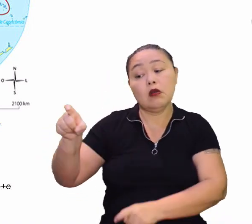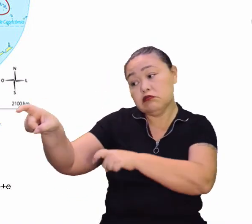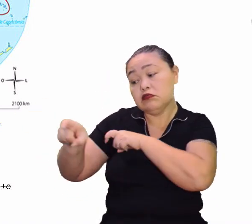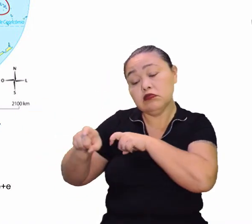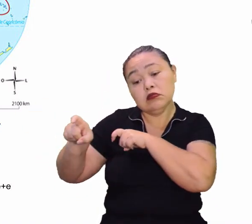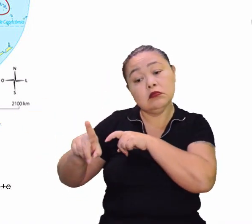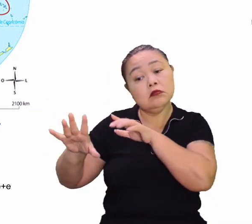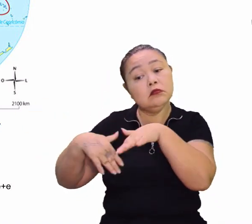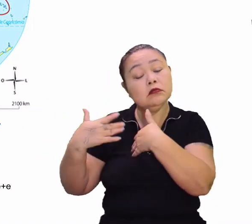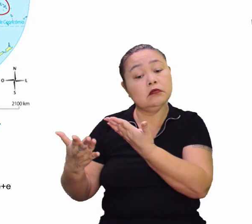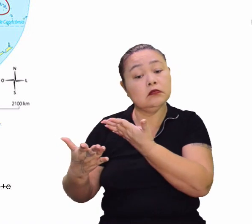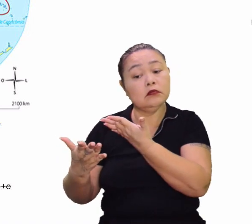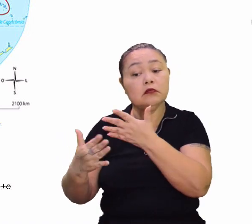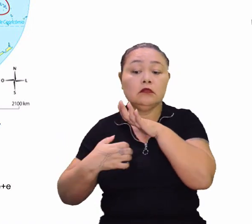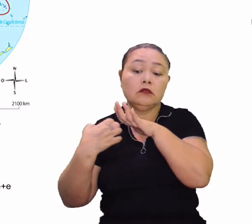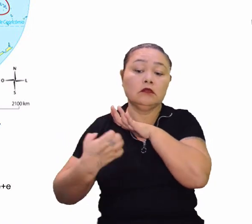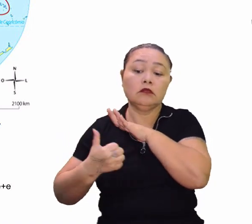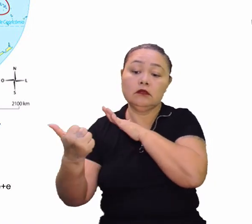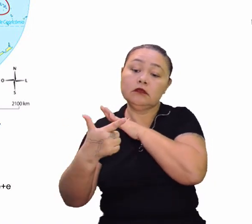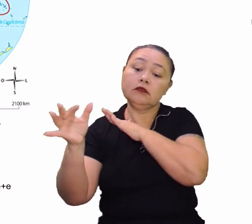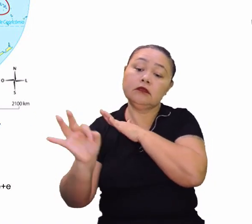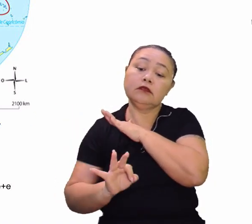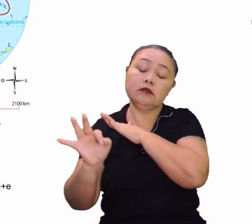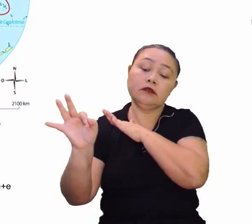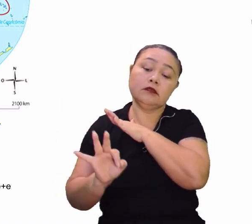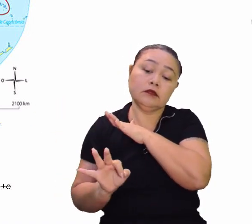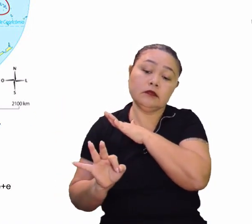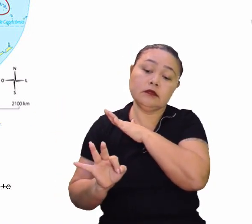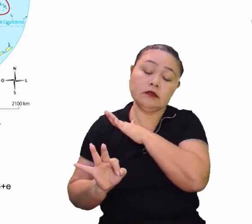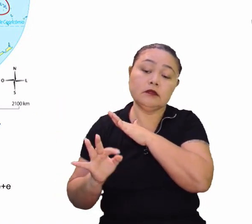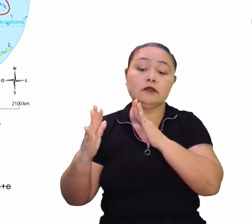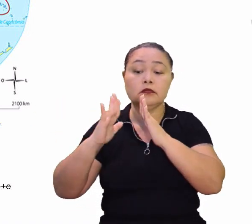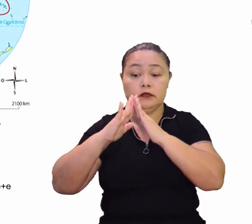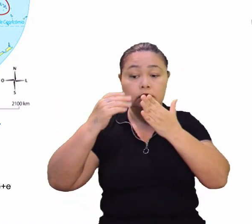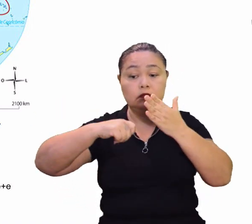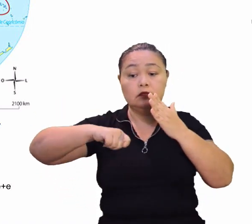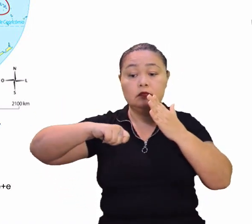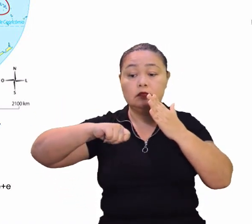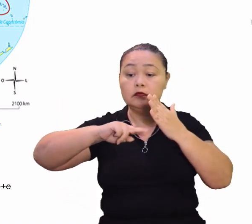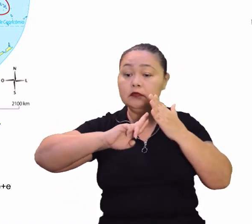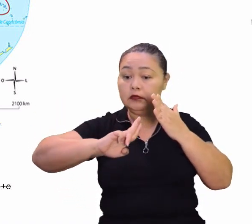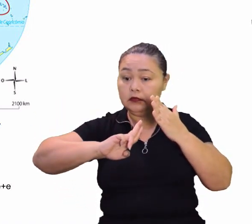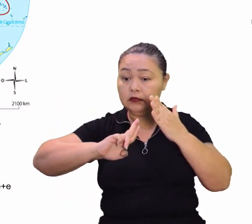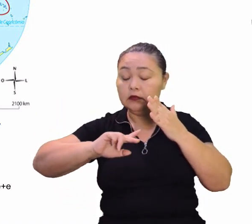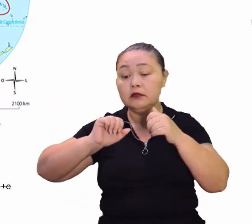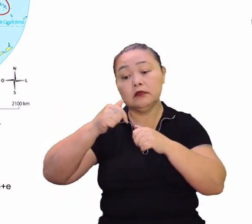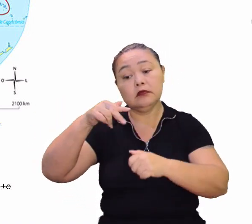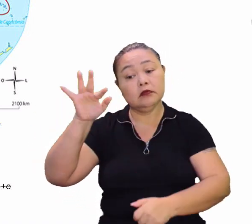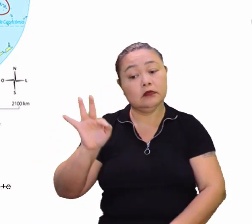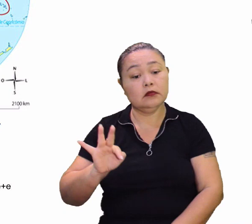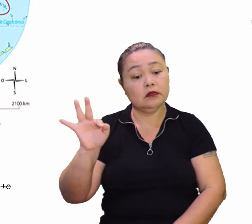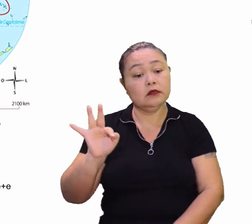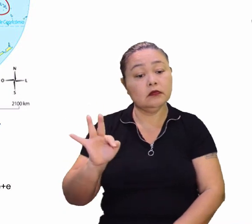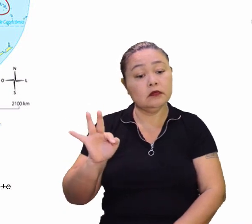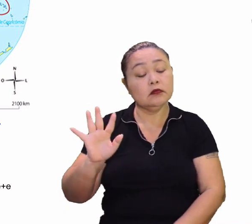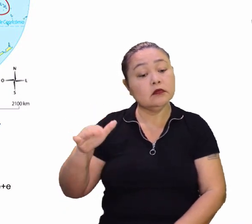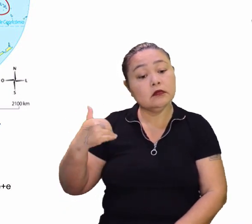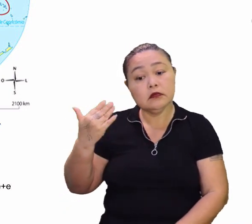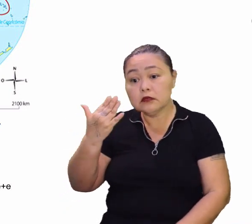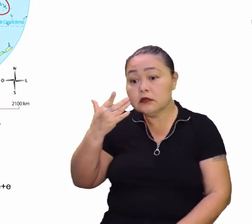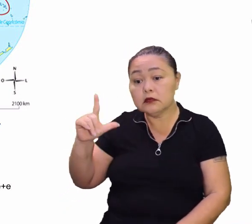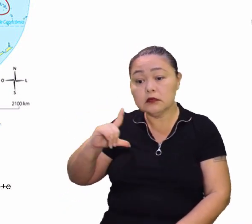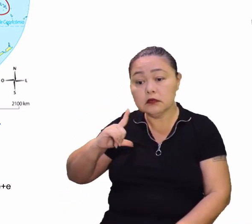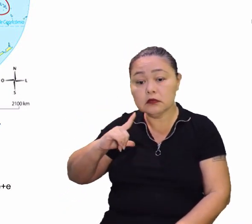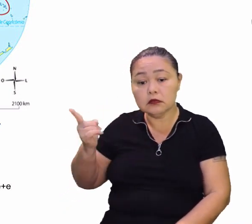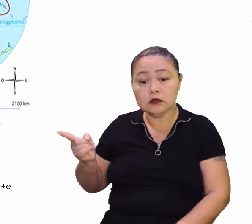para a agricultura na Ásia, para a indústria, 12%. E o doméstico, 7%. Muito bem. Então,